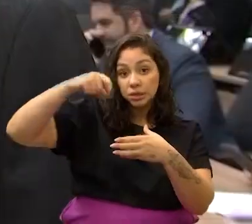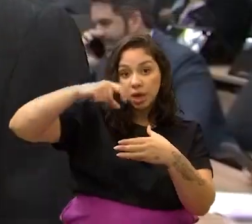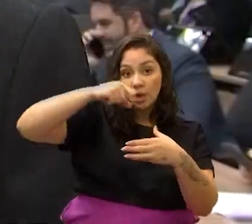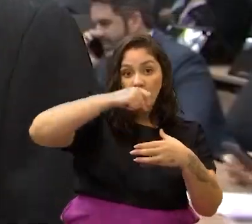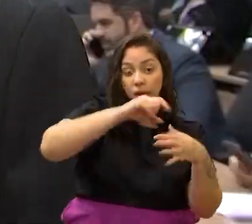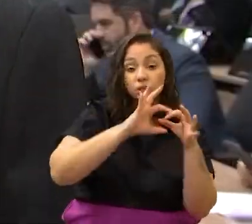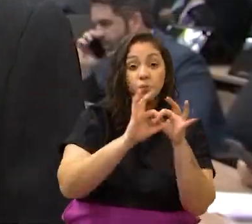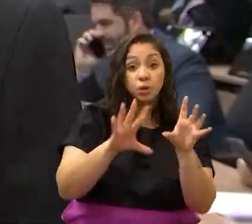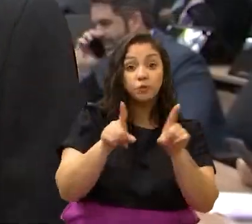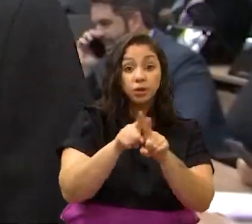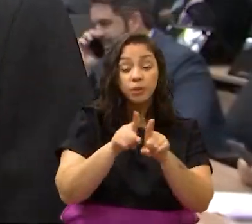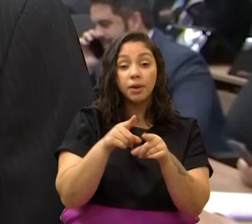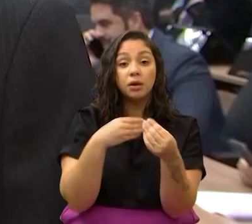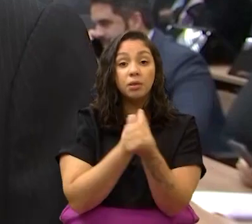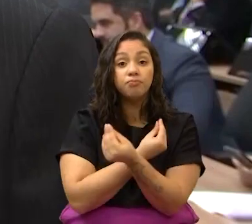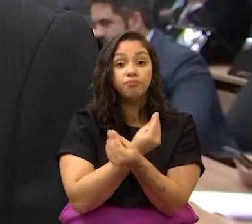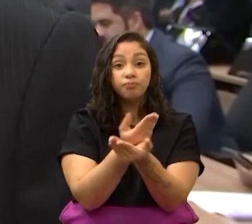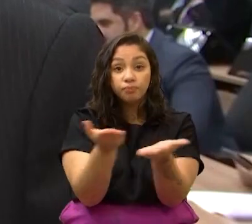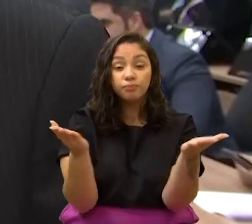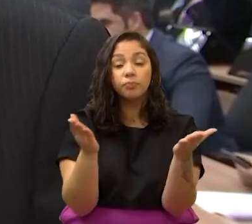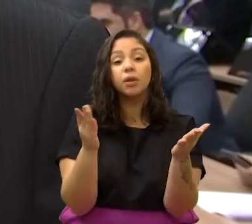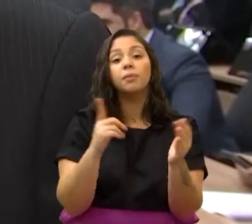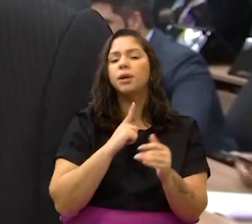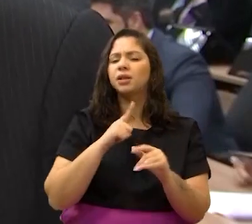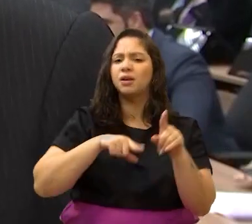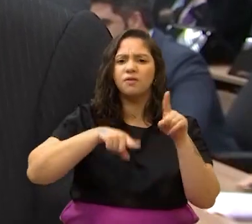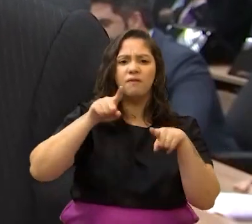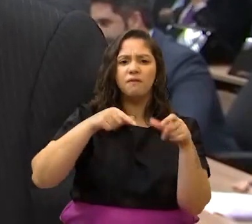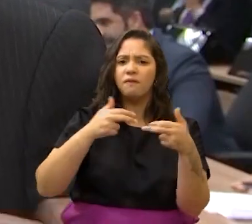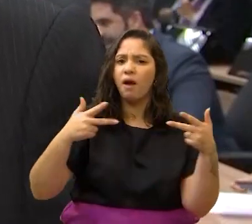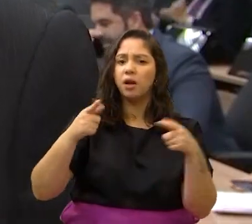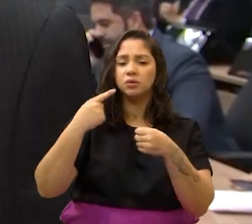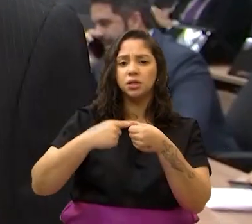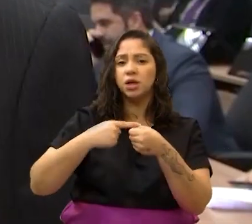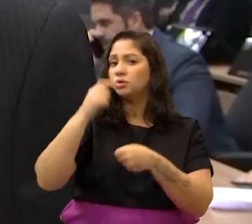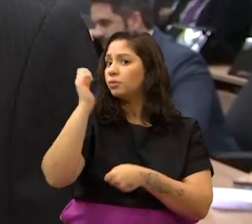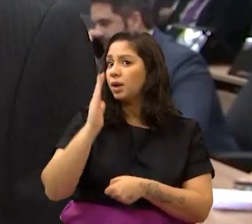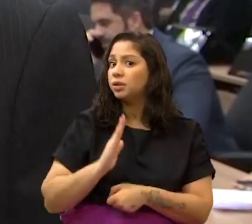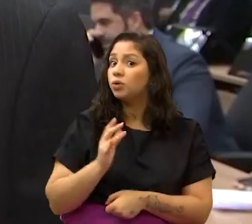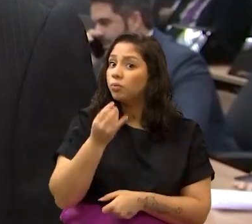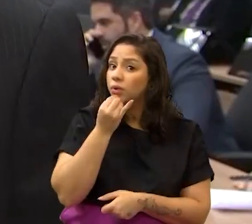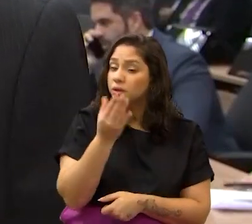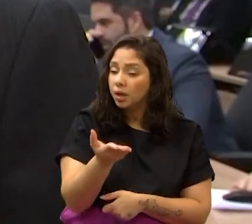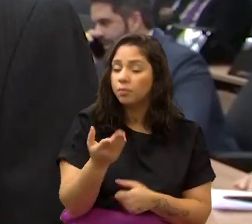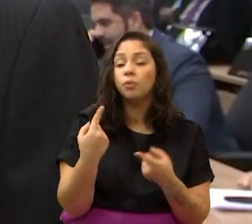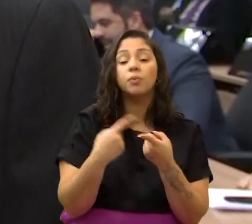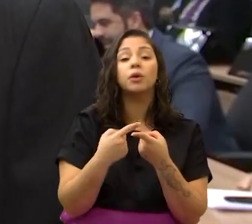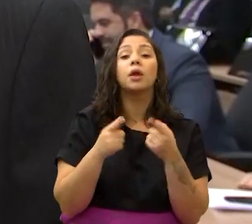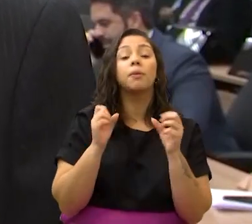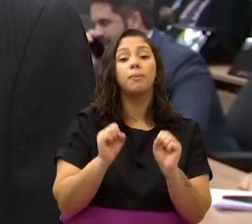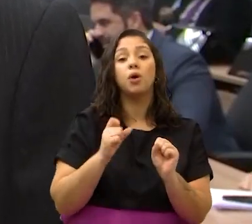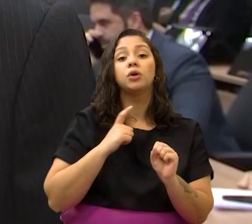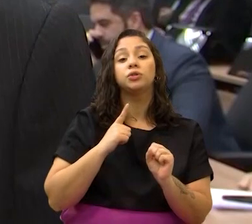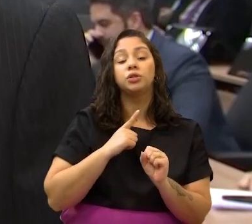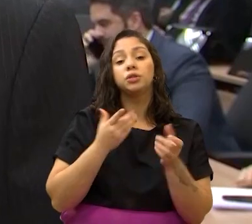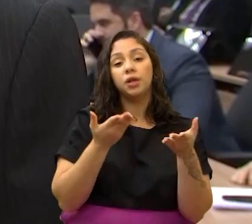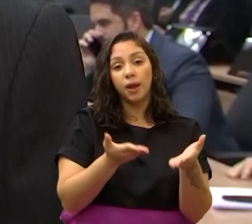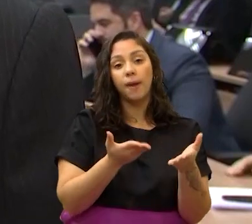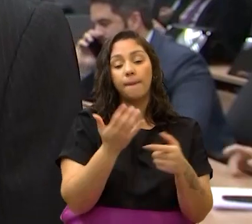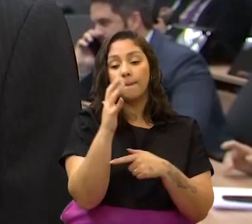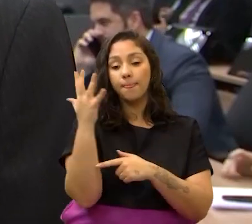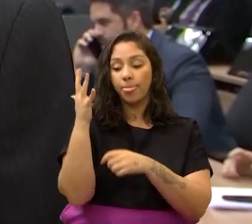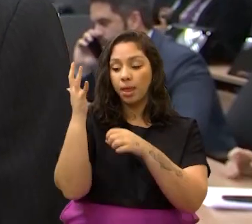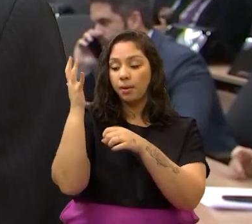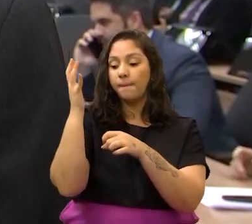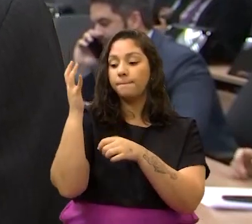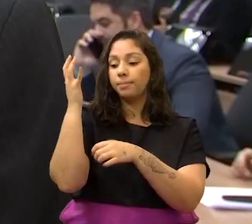você tem sementes ali que são fornecidas para diversas cidades do Brasil, por exemplo, e que elas podem